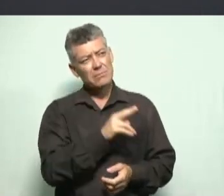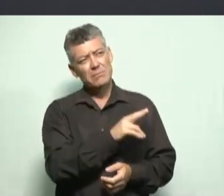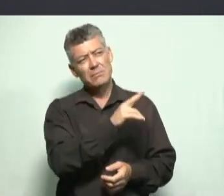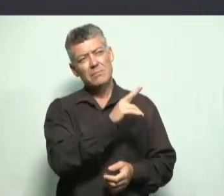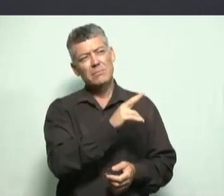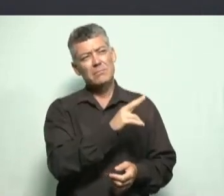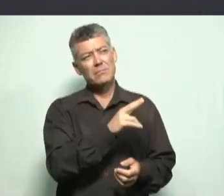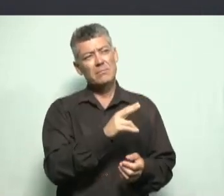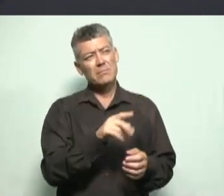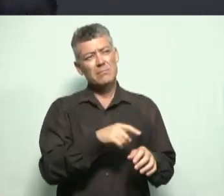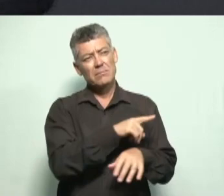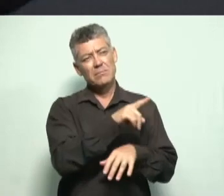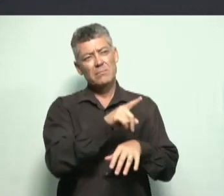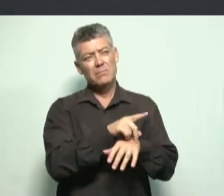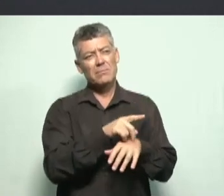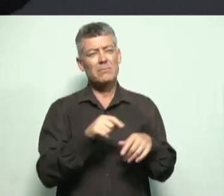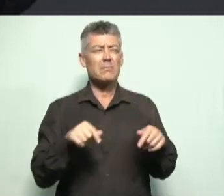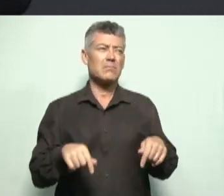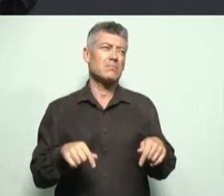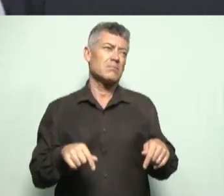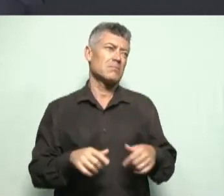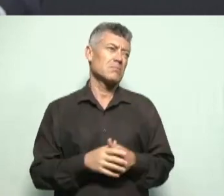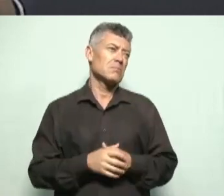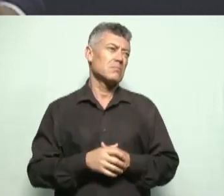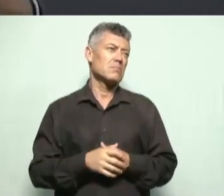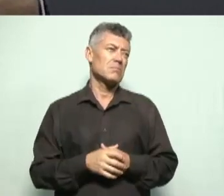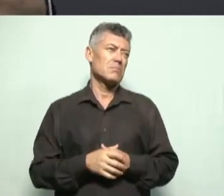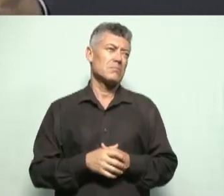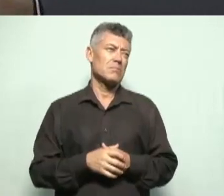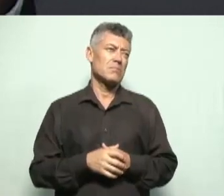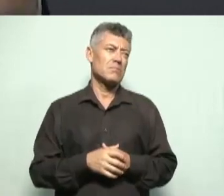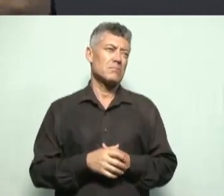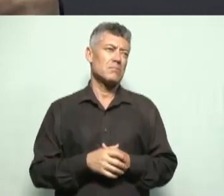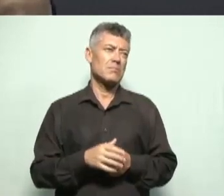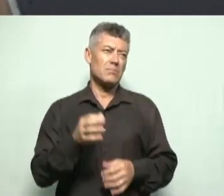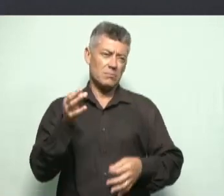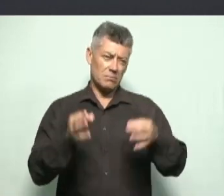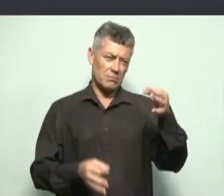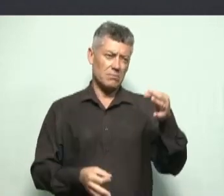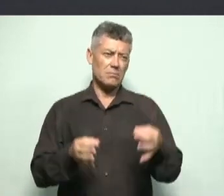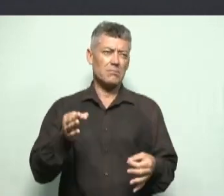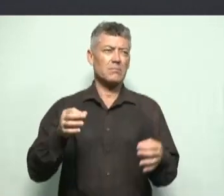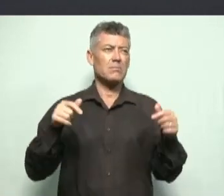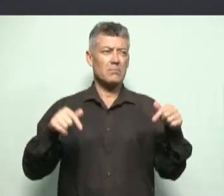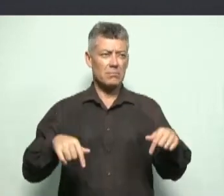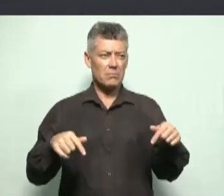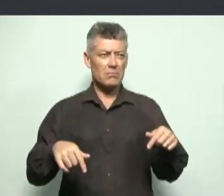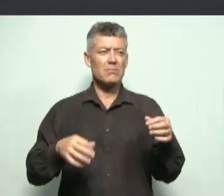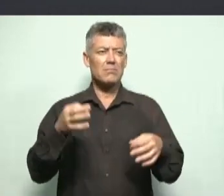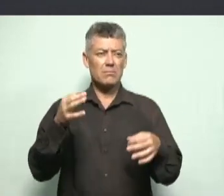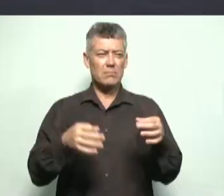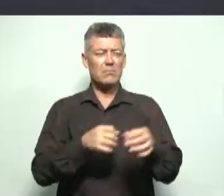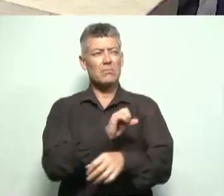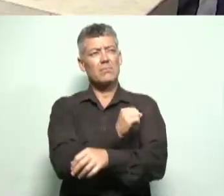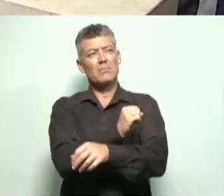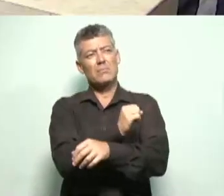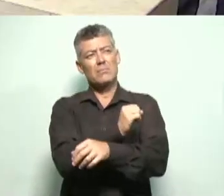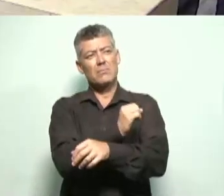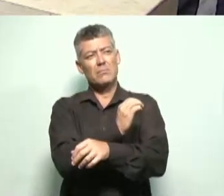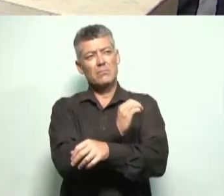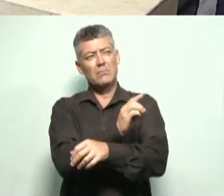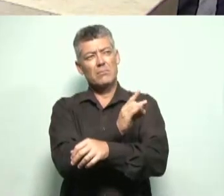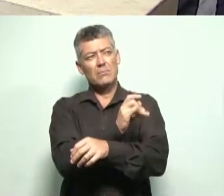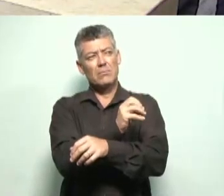fazendo com o nosso país é uma Sodoma e Gomorra. Vai acontecer aqui. Pode escrever isso. Sodoma e Gomorra.